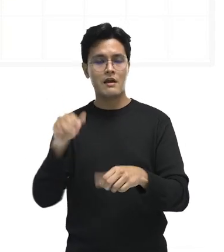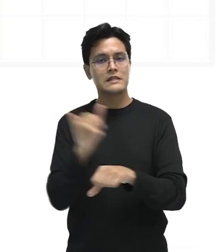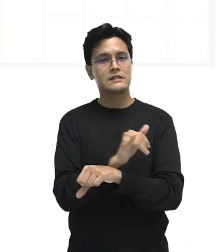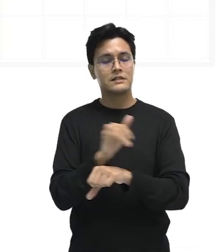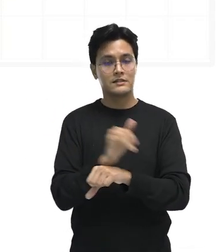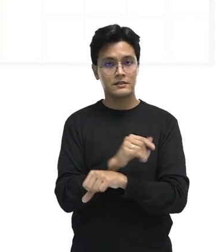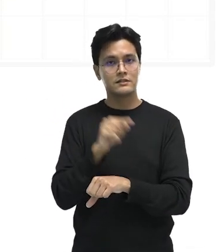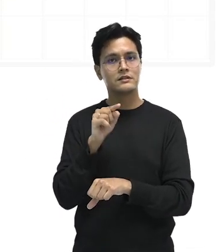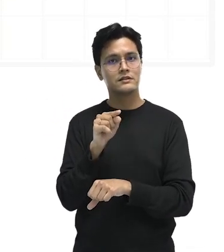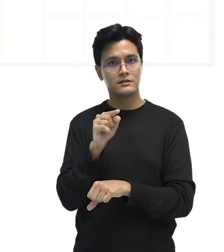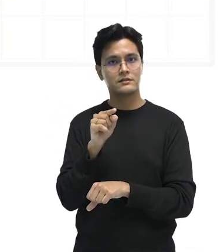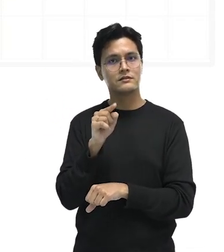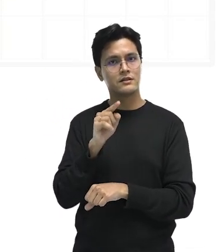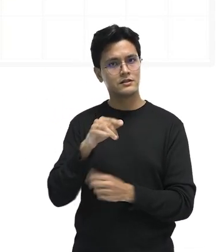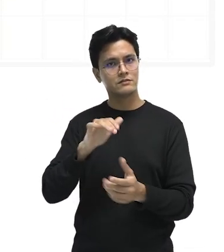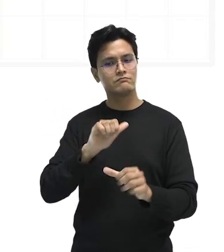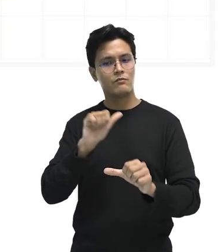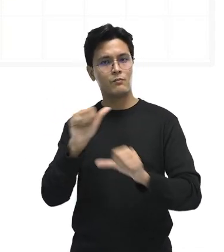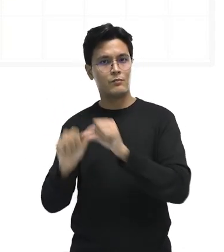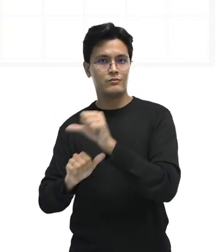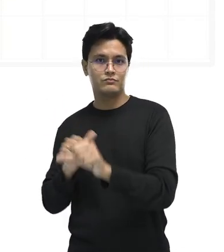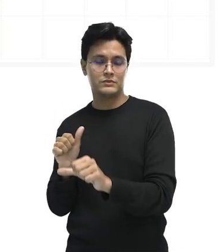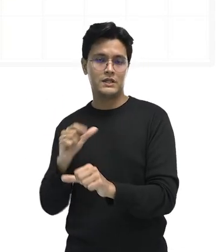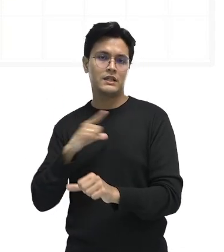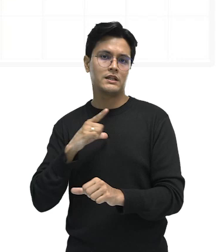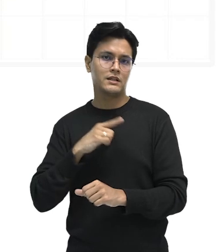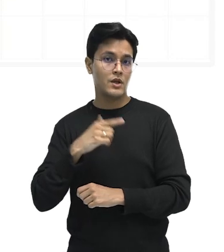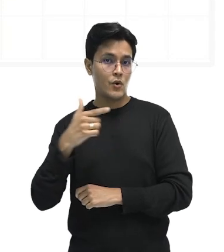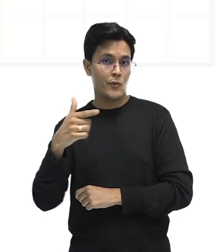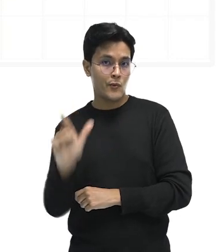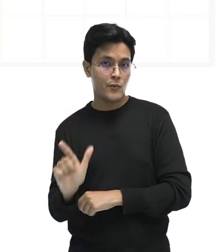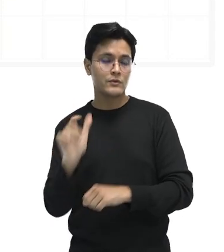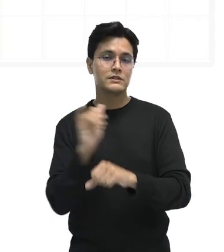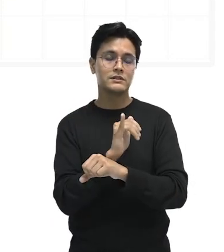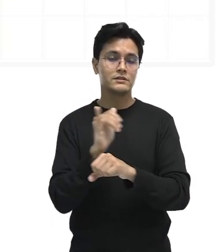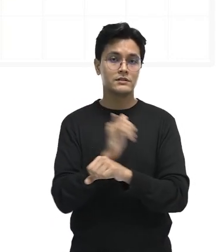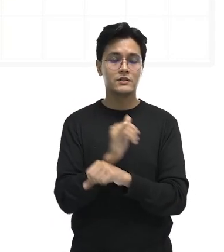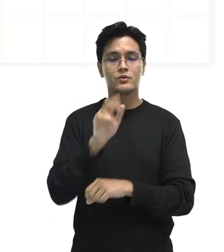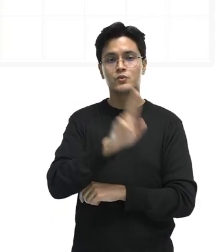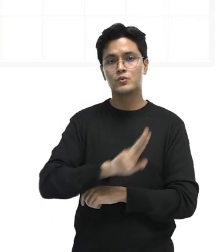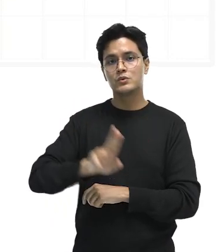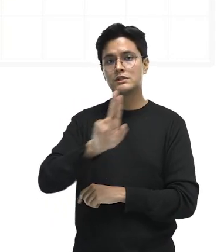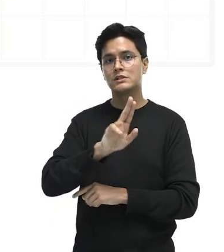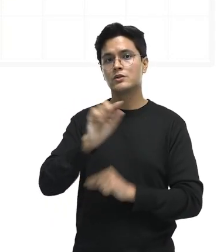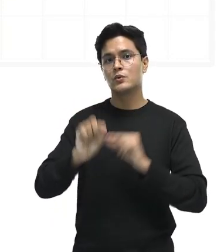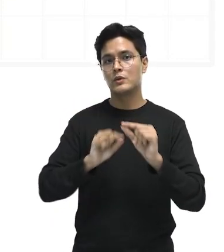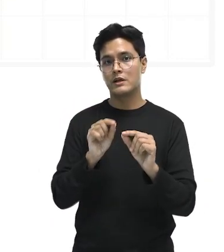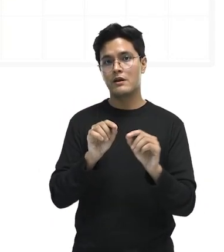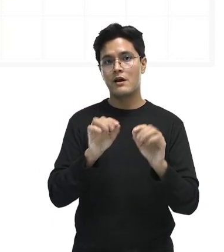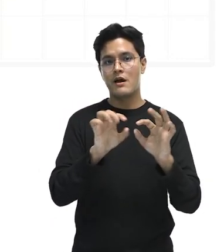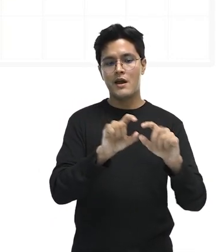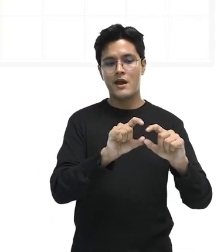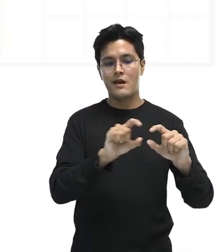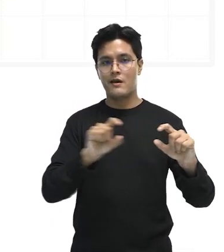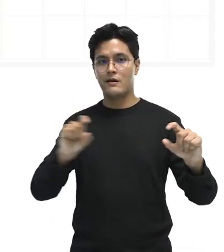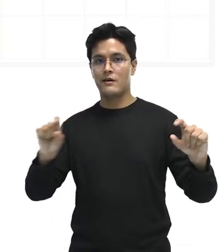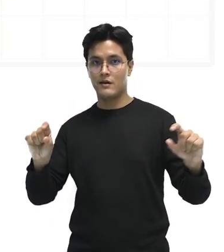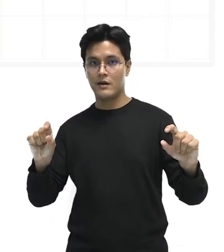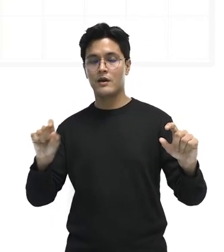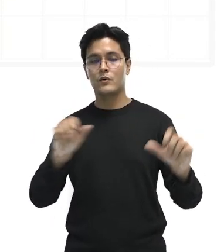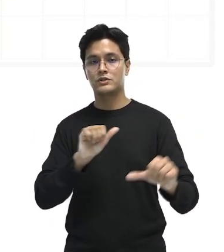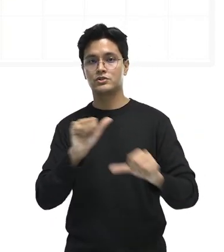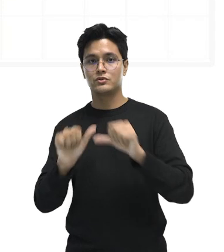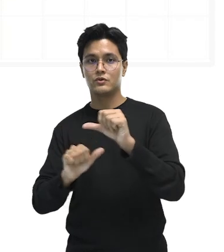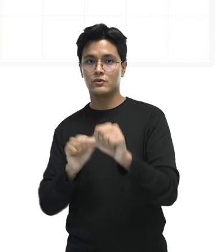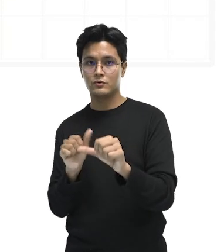você fazer essa conversão, tá? Existe uma outra técnica também que é usando a régua de conversão. Ok? Então